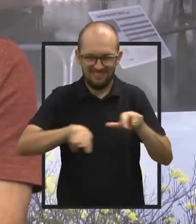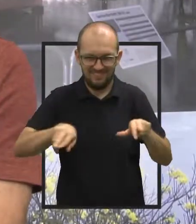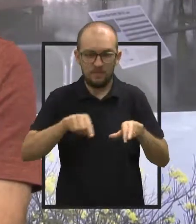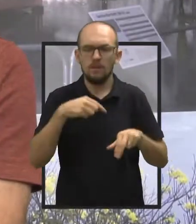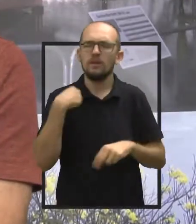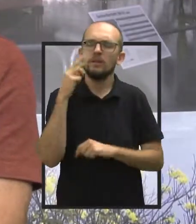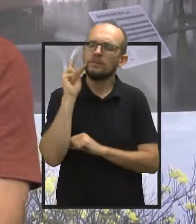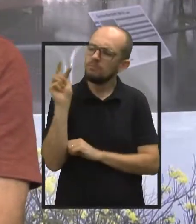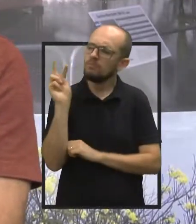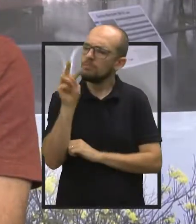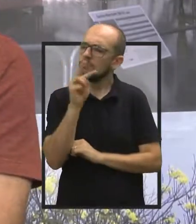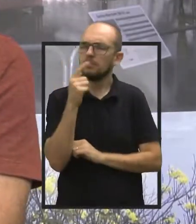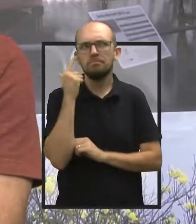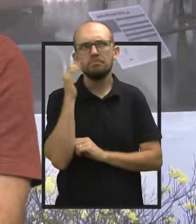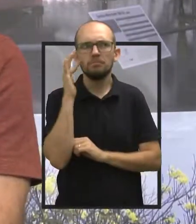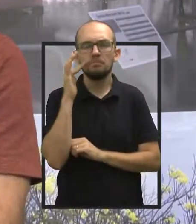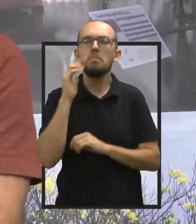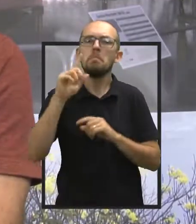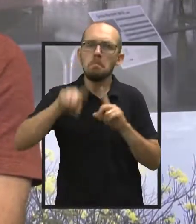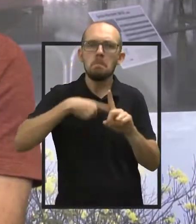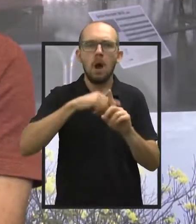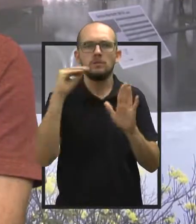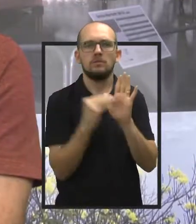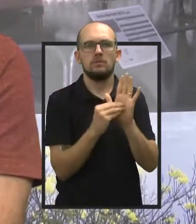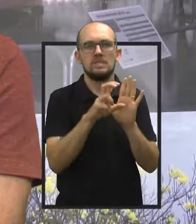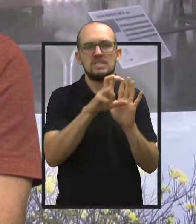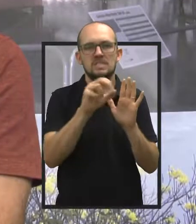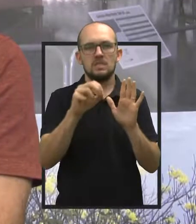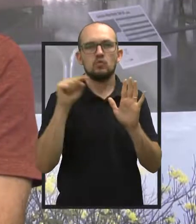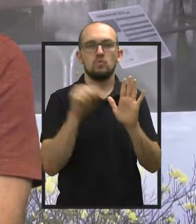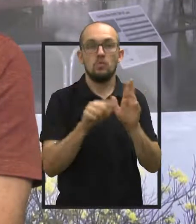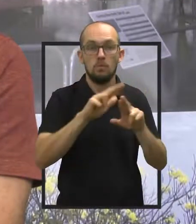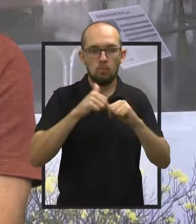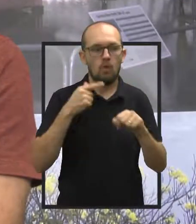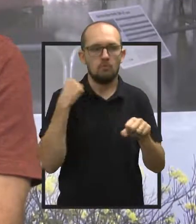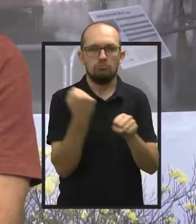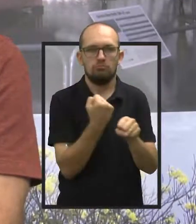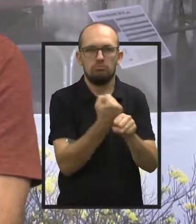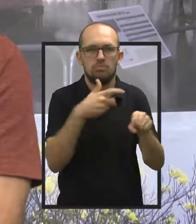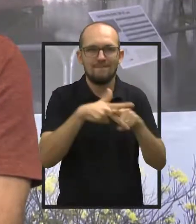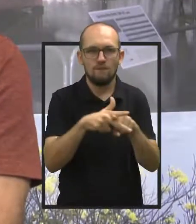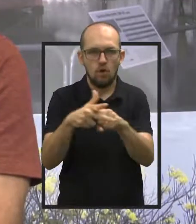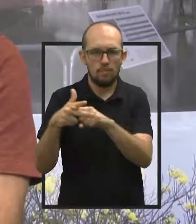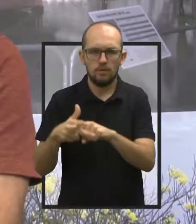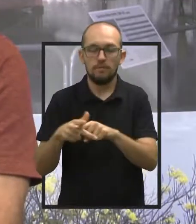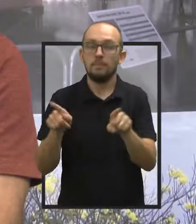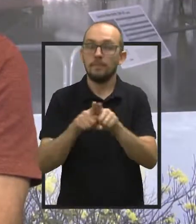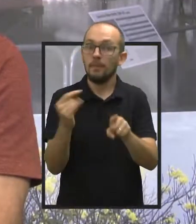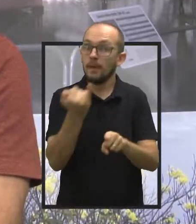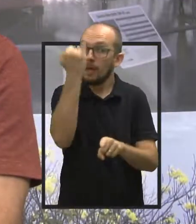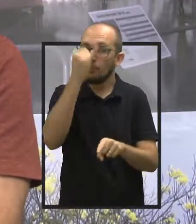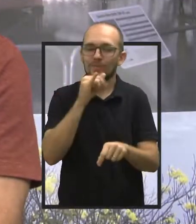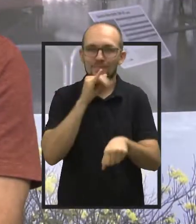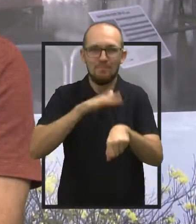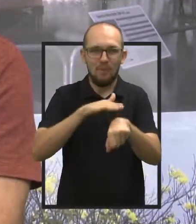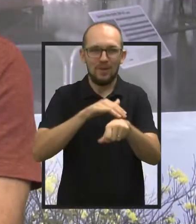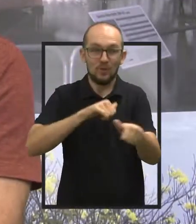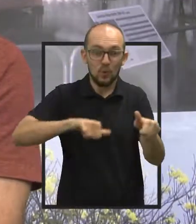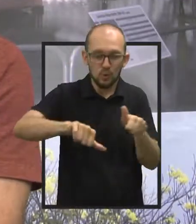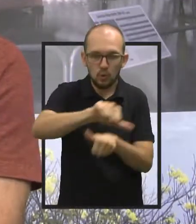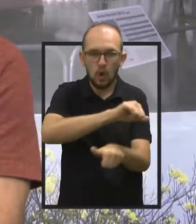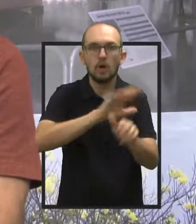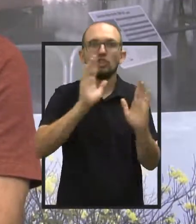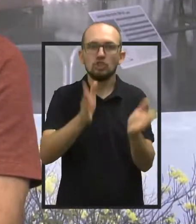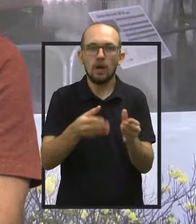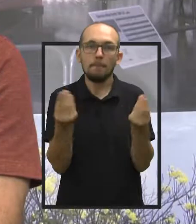gente solicitou esses 500 mil. E tem mais um detalhe, eu acho que é importante já nessa substituição, nessa troca desses brinquedos, colocar